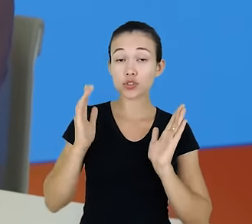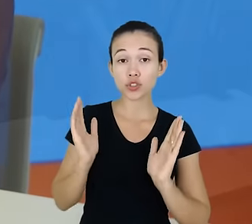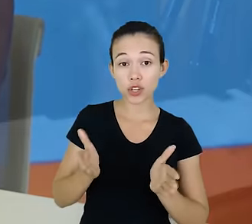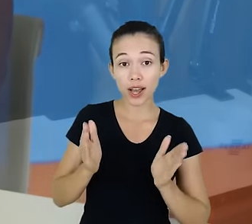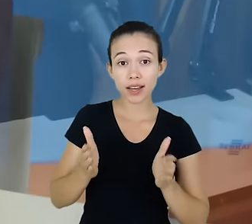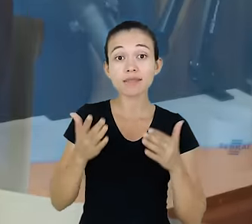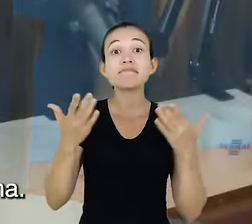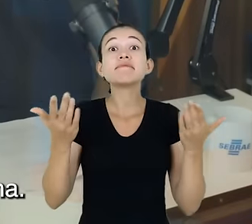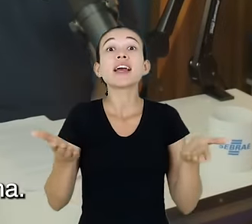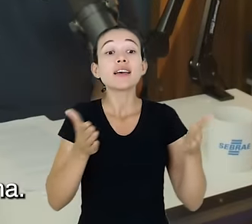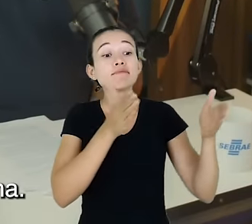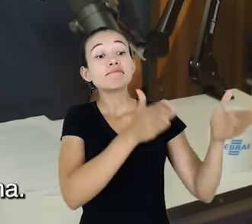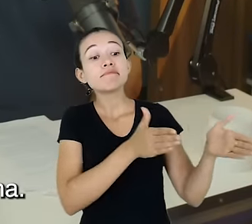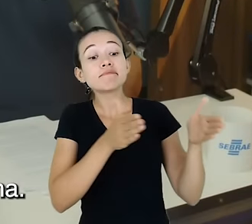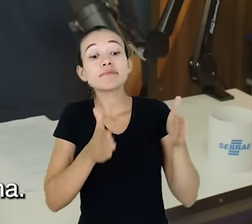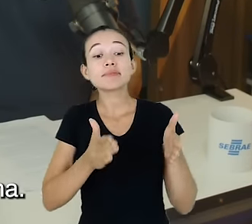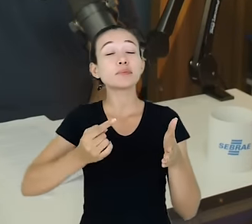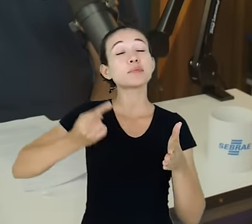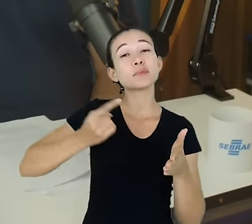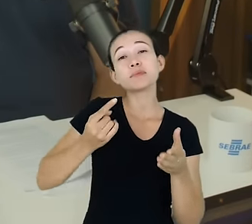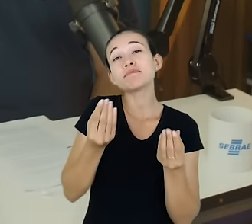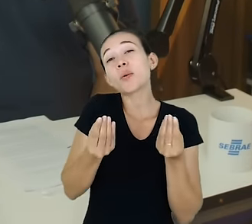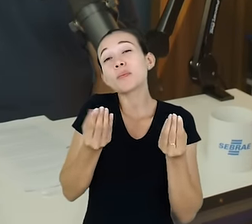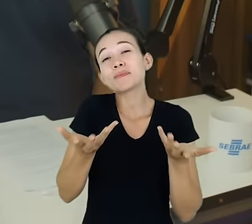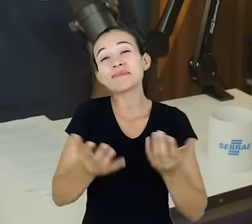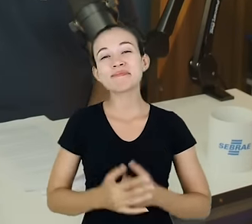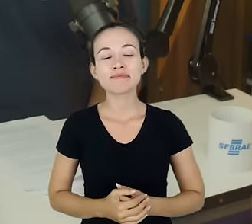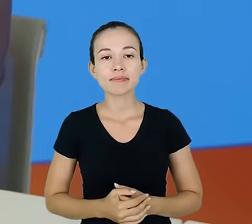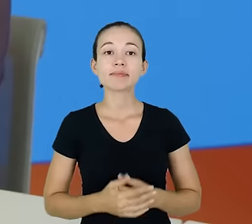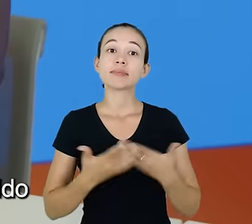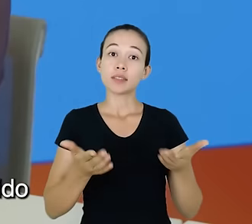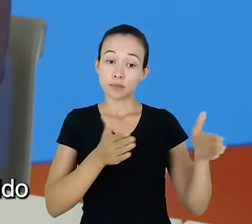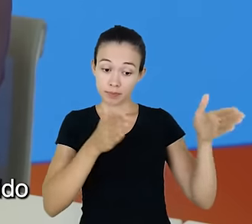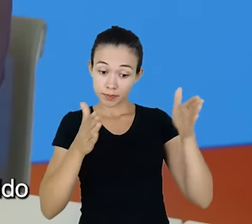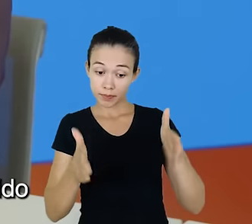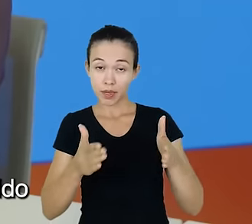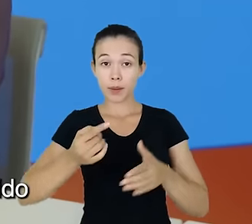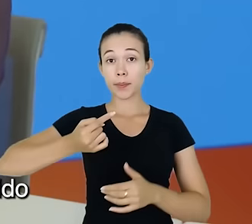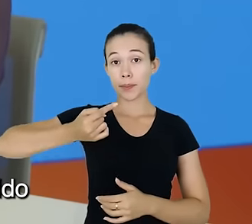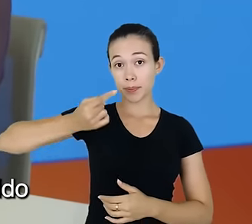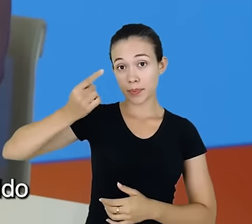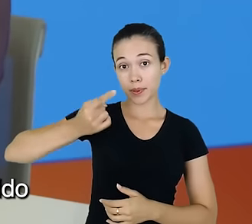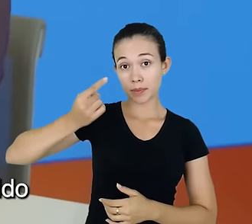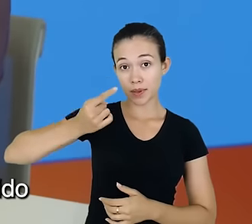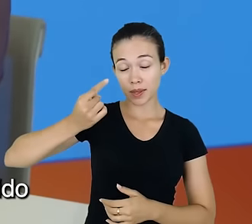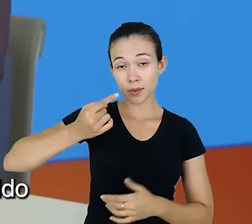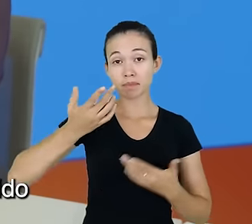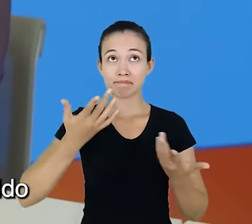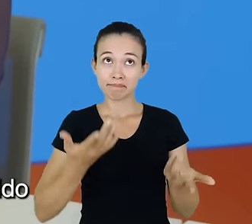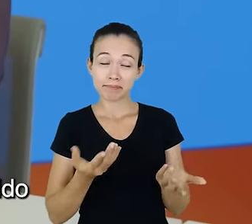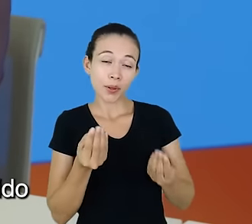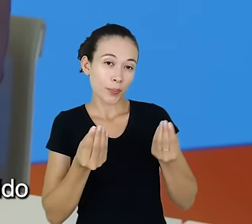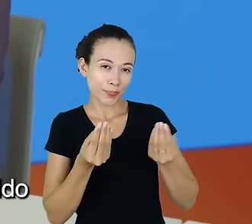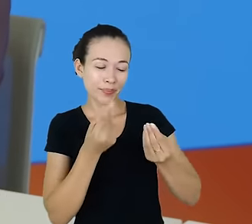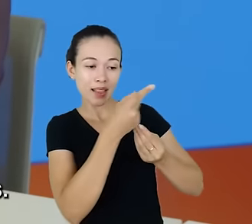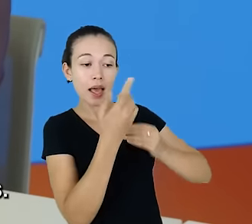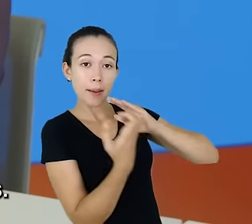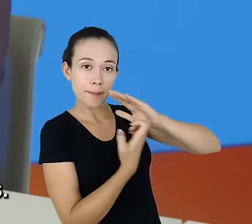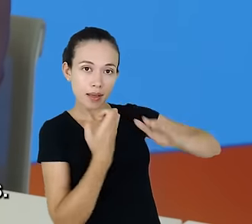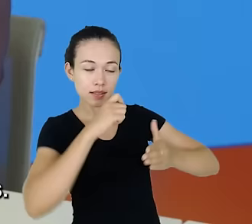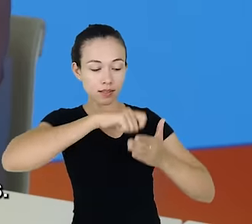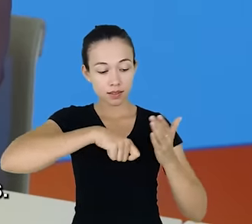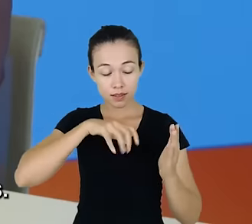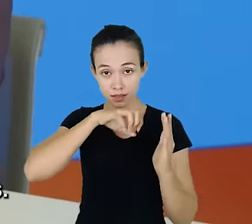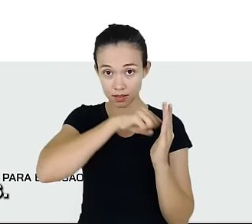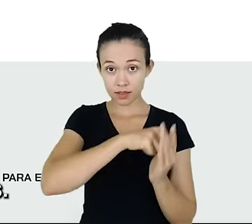qual o primeiro passo que você tem que tá dentro do programa boa bom o primeiro passo então depois a gente tá com a empresa preenchida né o